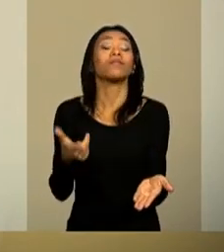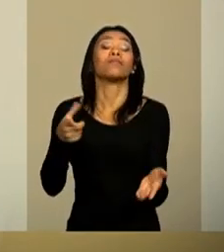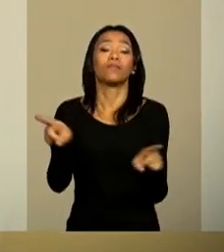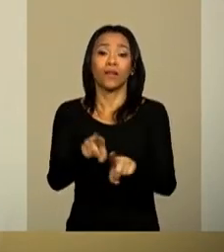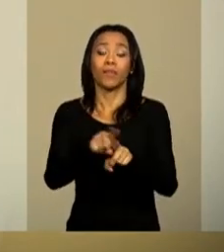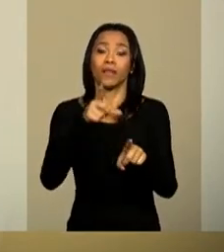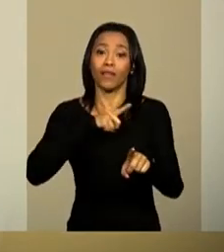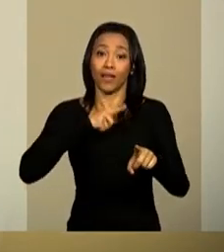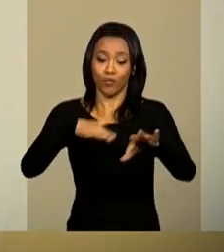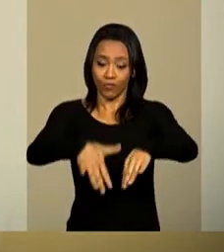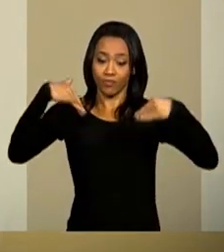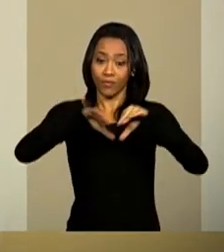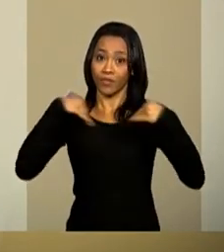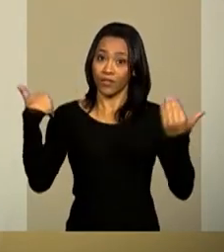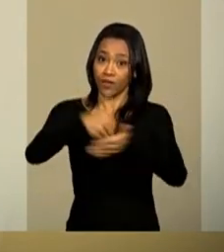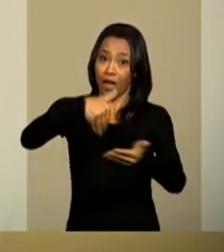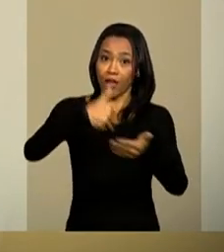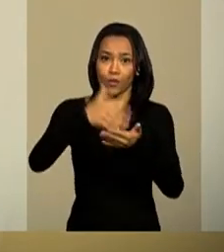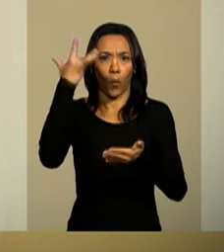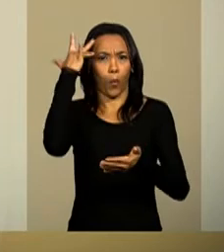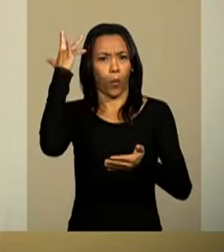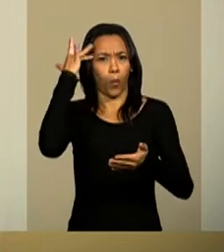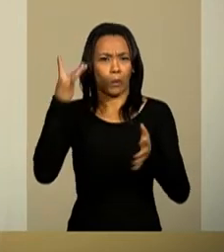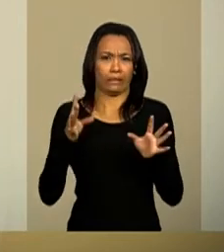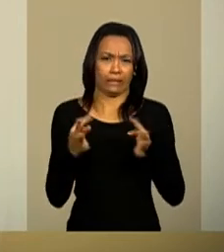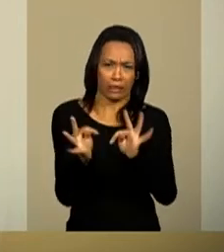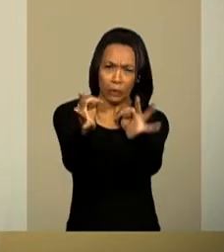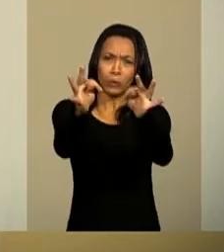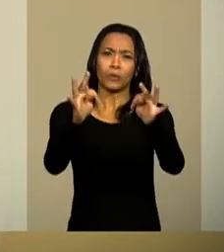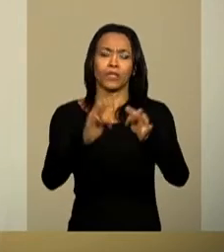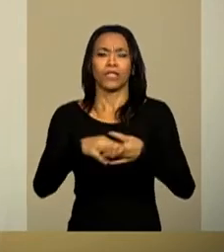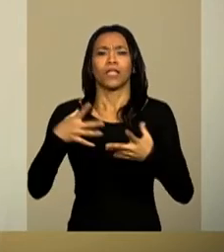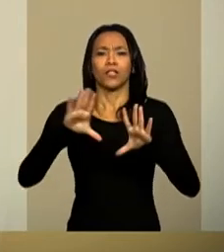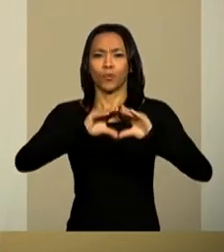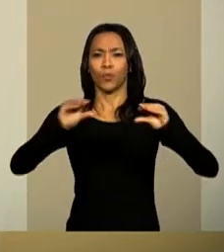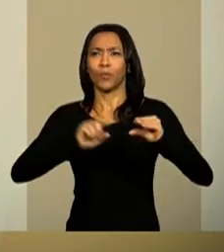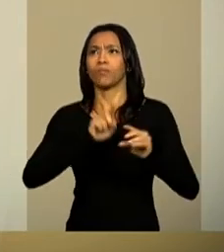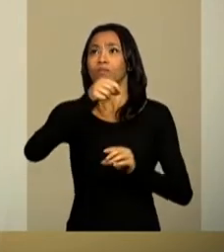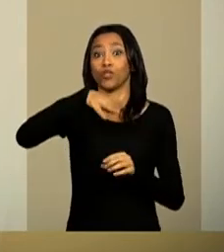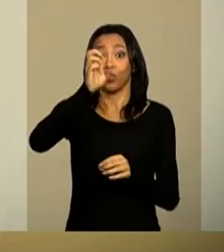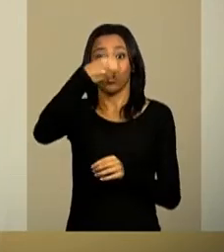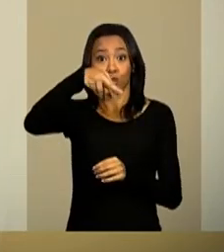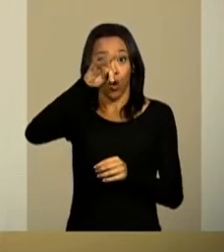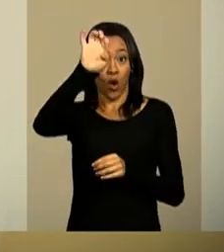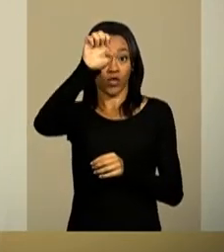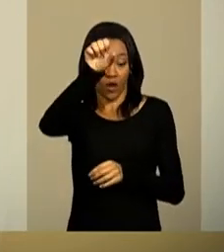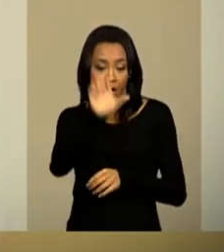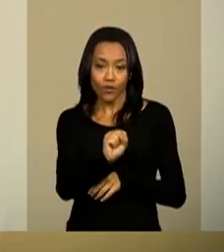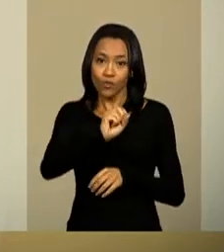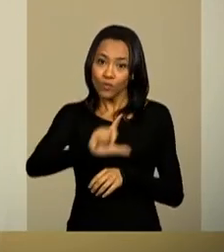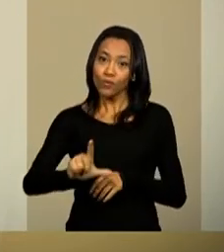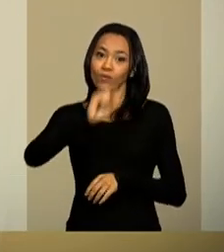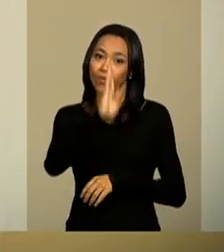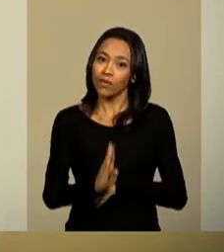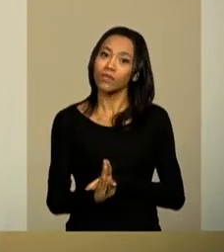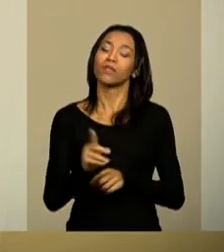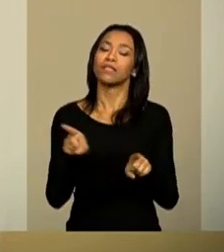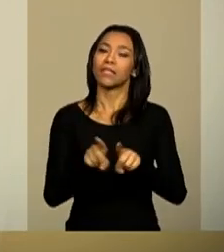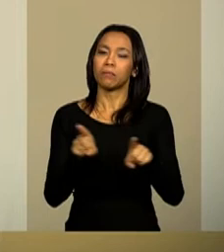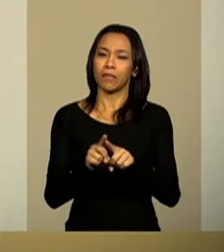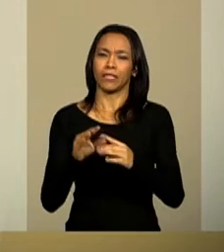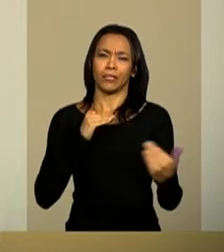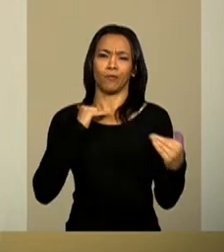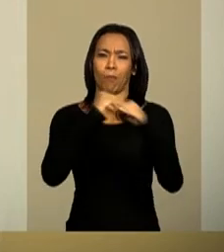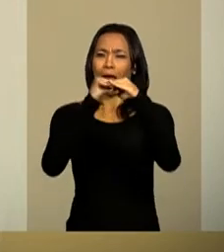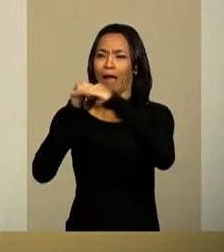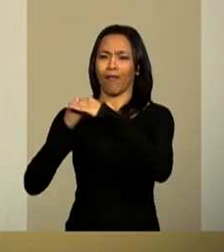temos estádios modernos e confortáveis de norte a sul do país, à altura do nosso futebol e dos